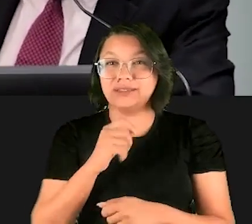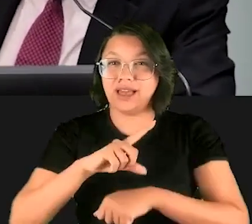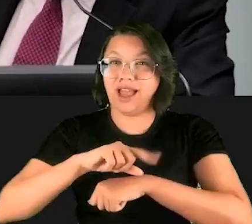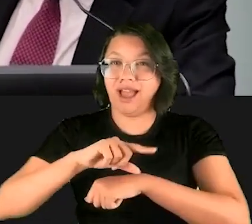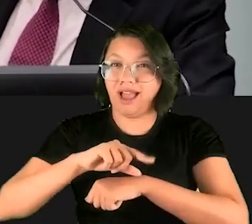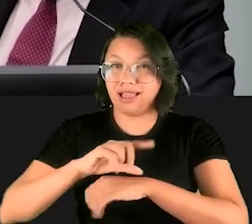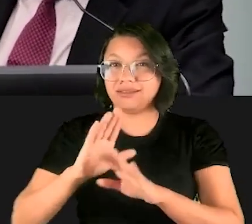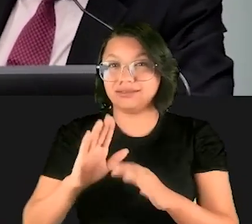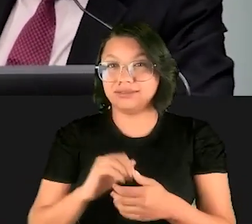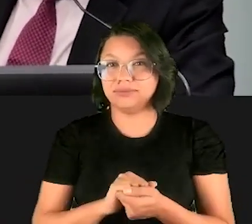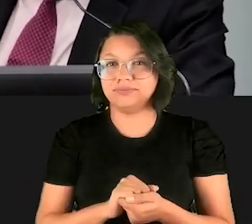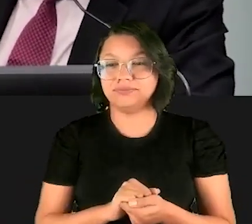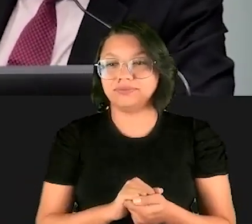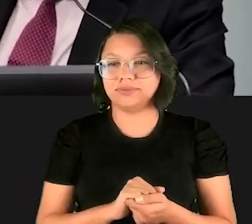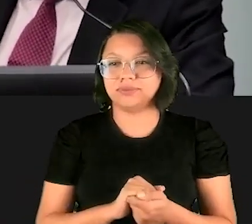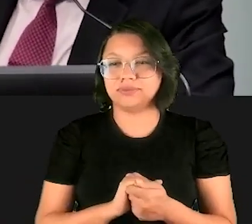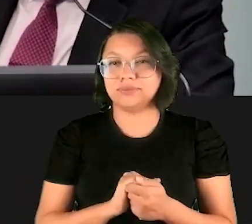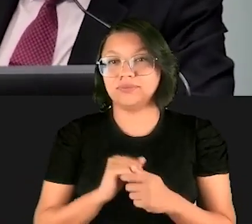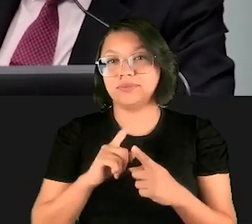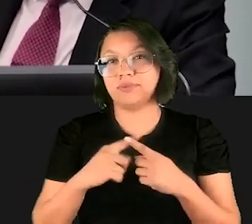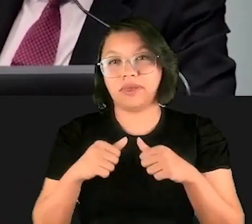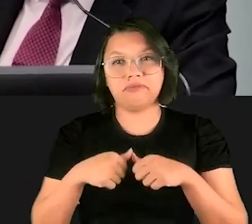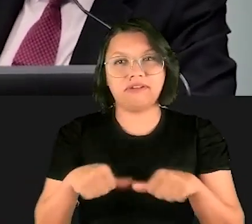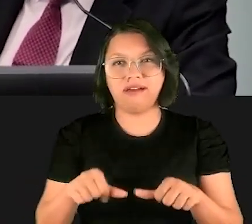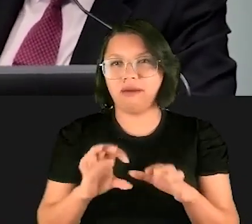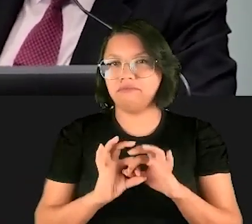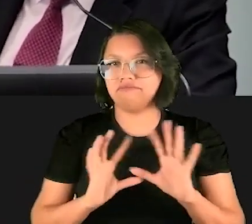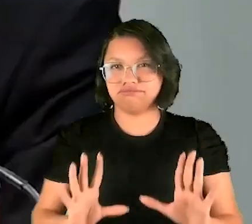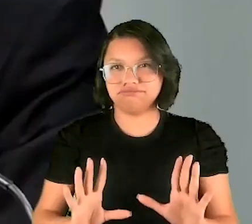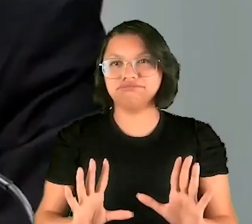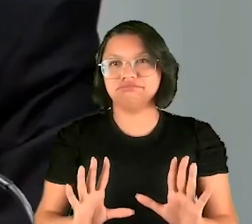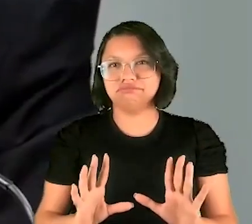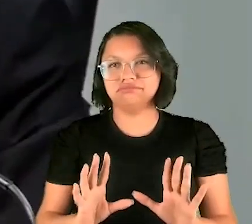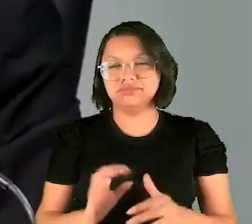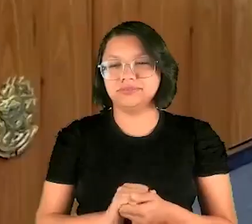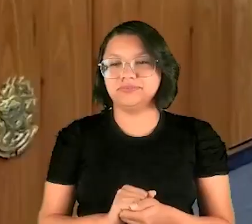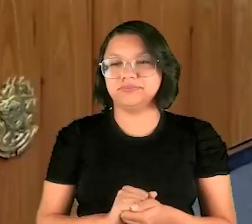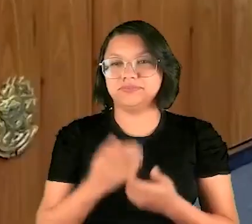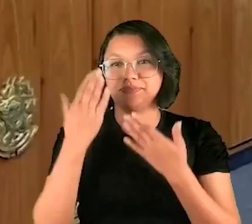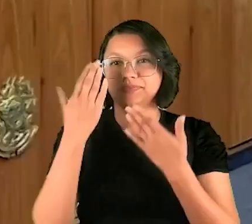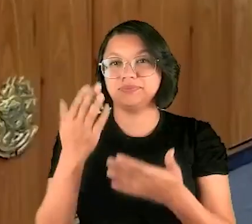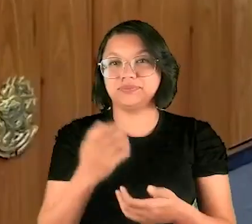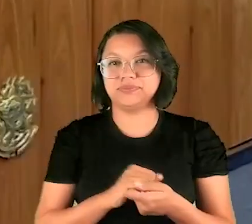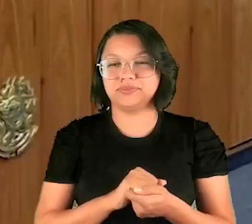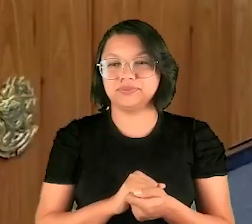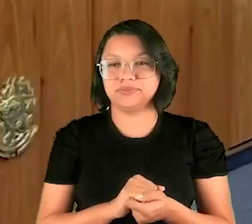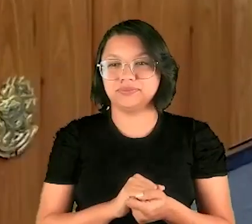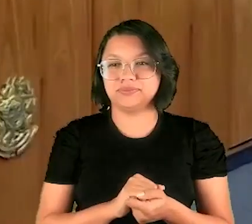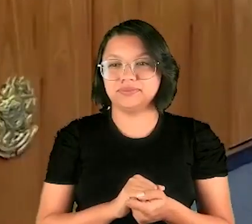passei um pouco da hora, mas ficamos sempre à disposição. Muito obrigado.